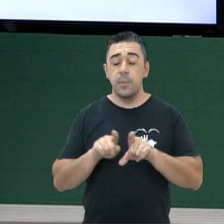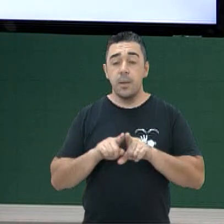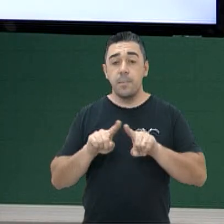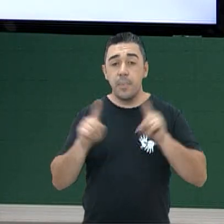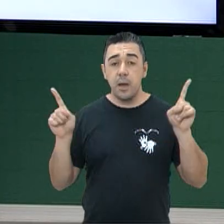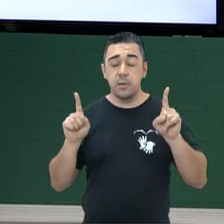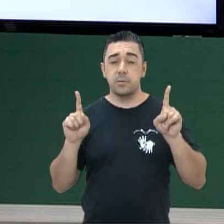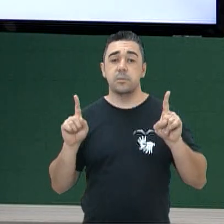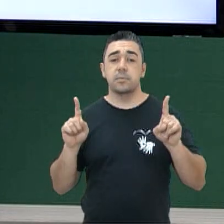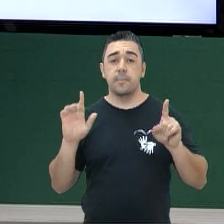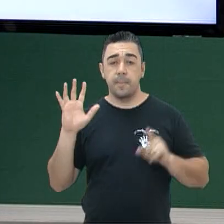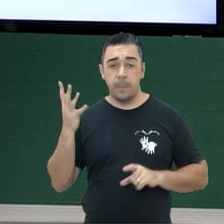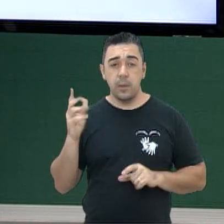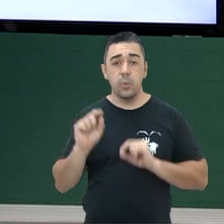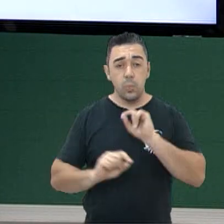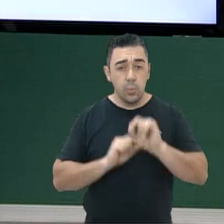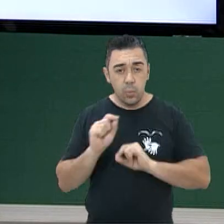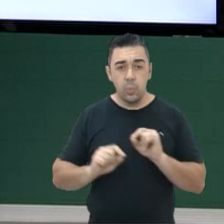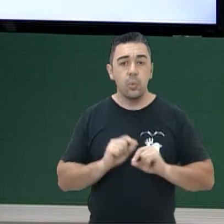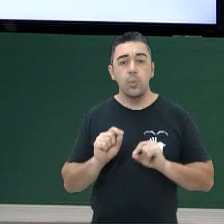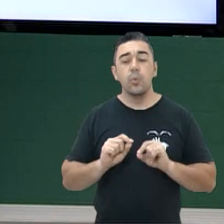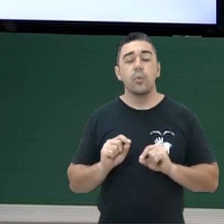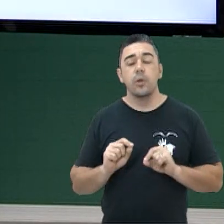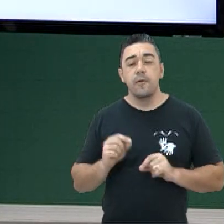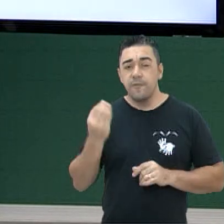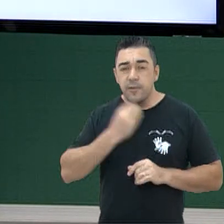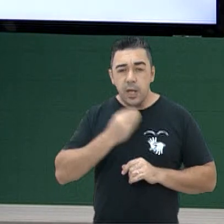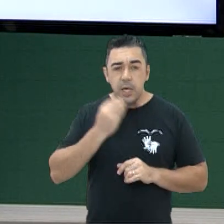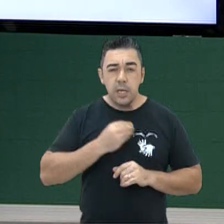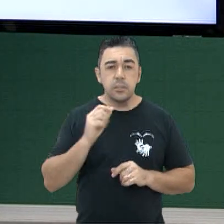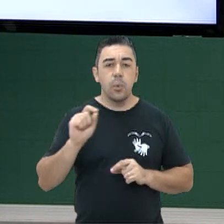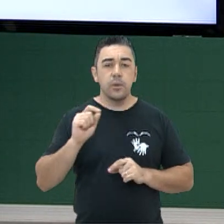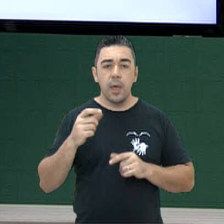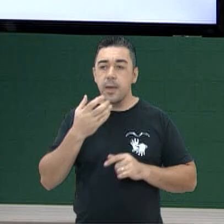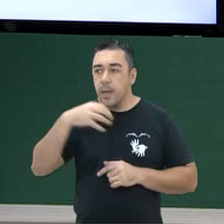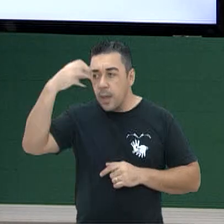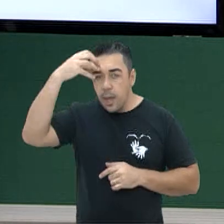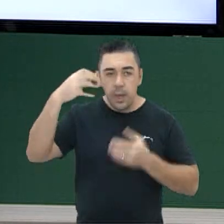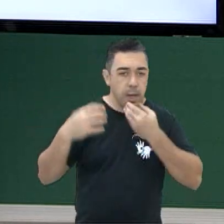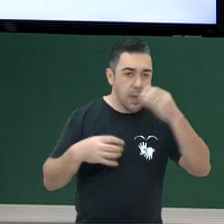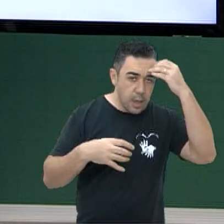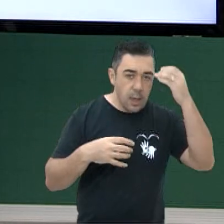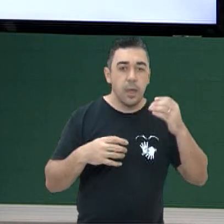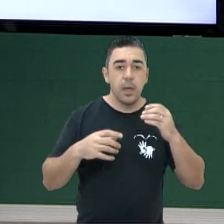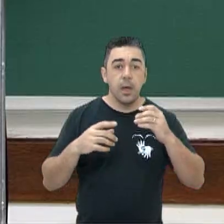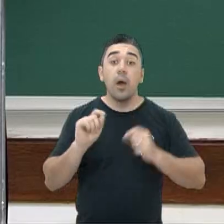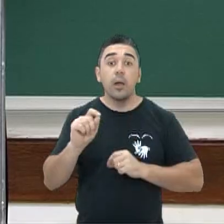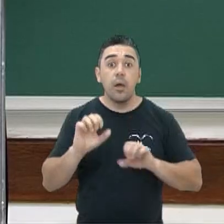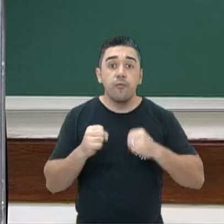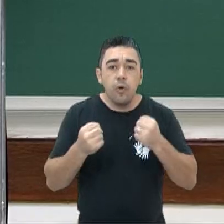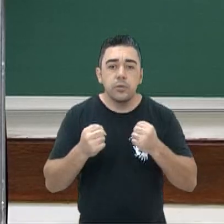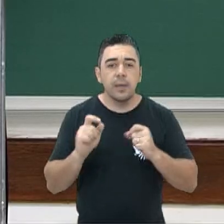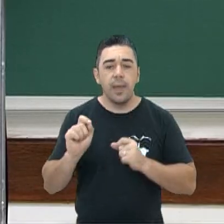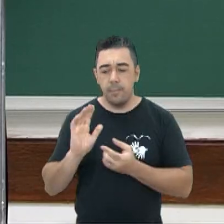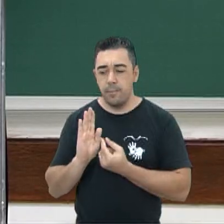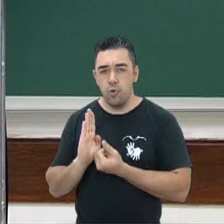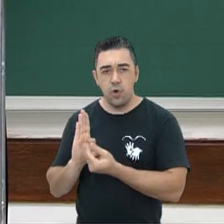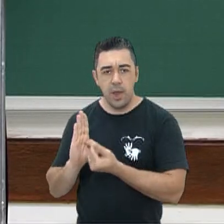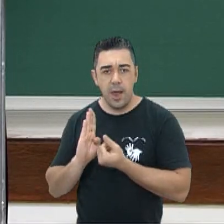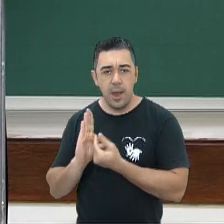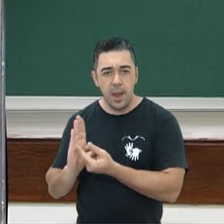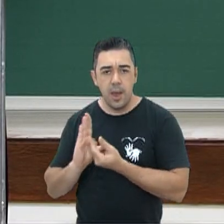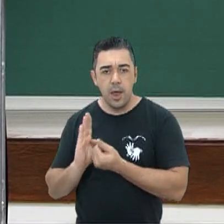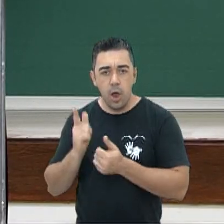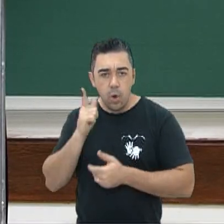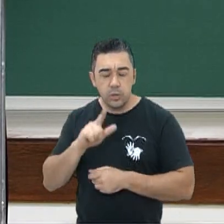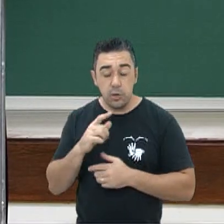isso acaba fazendo, né, em contrapartida, um enfraquecimento da nobreza e um fortalecimento de quem? Da burguesia, que cada